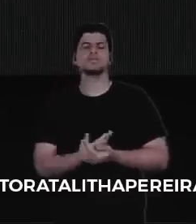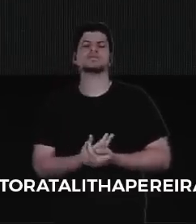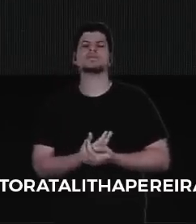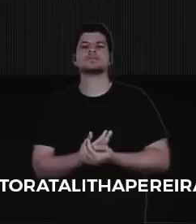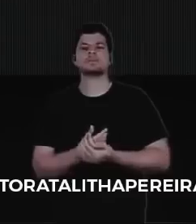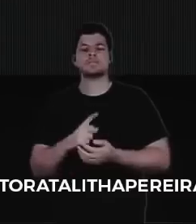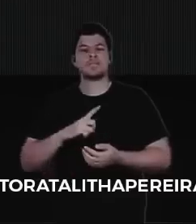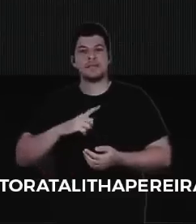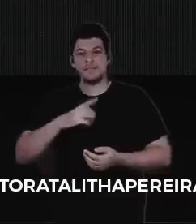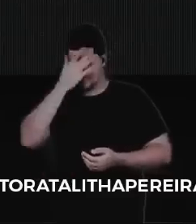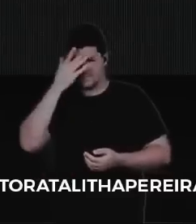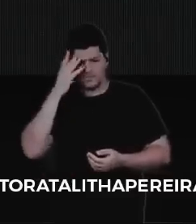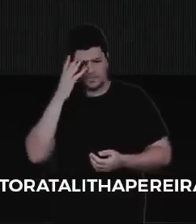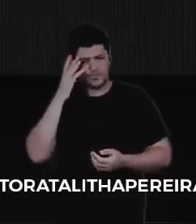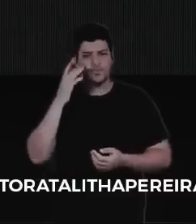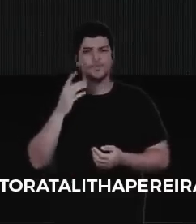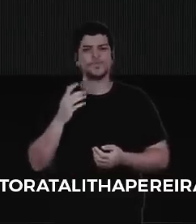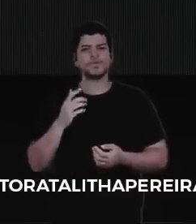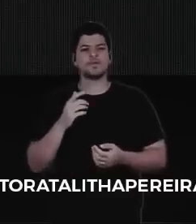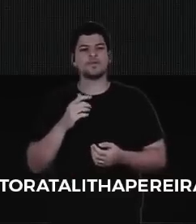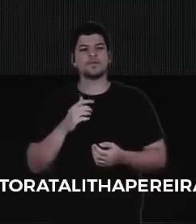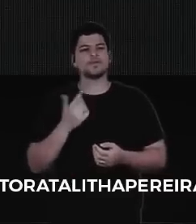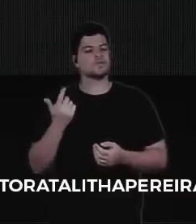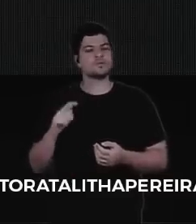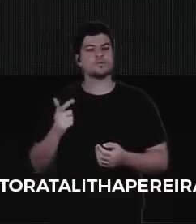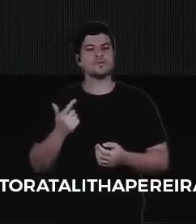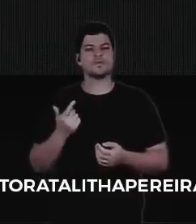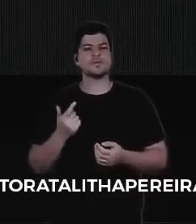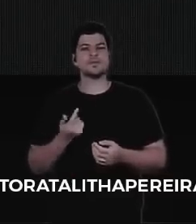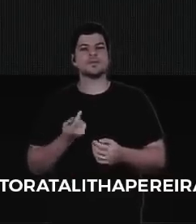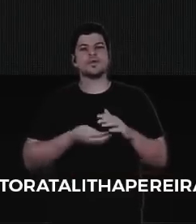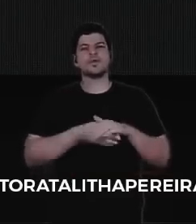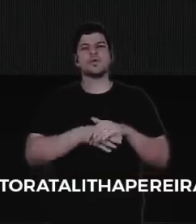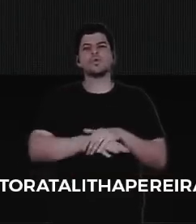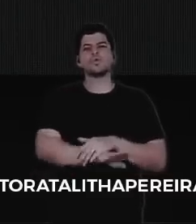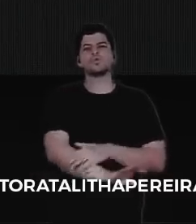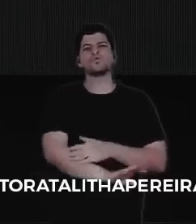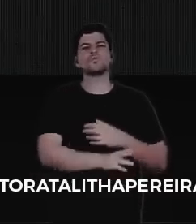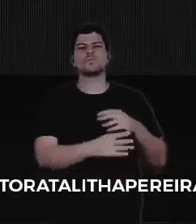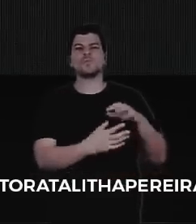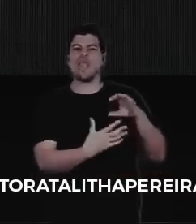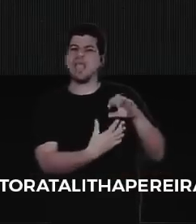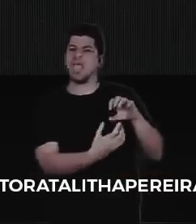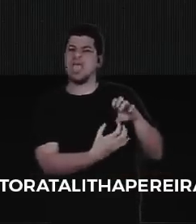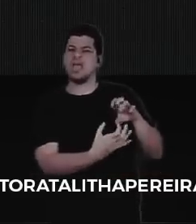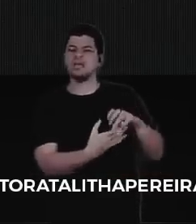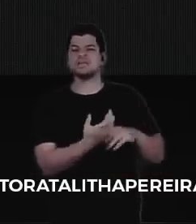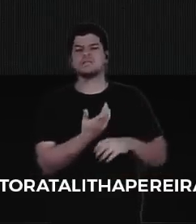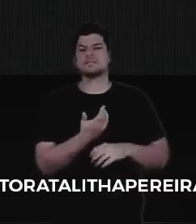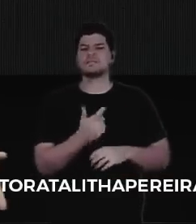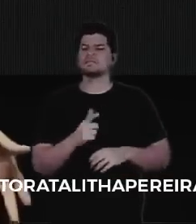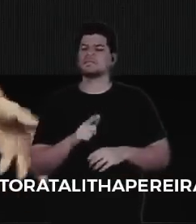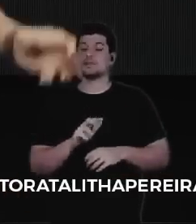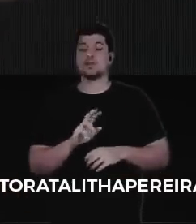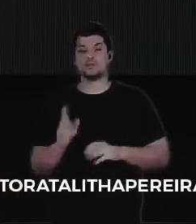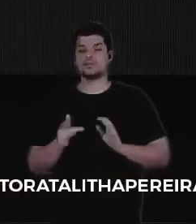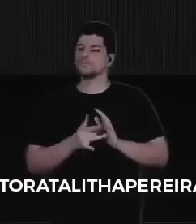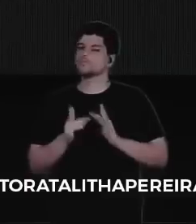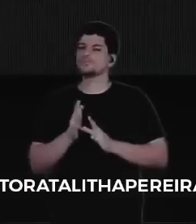Jesus, que tem um péssimo hábito de quê? Reclamar. E andar com alguém